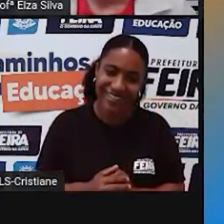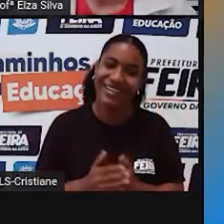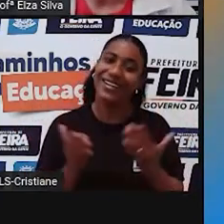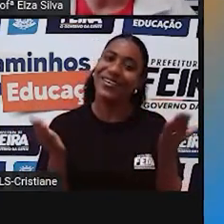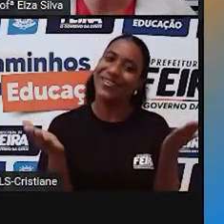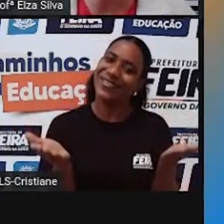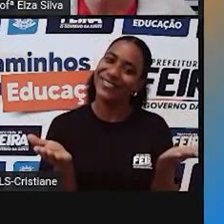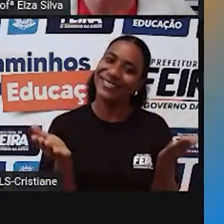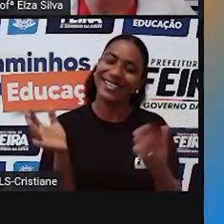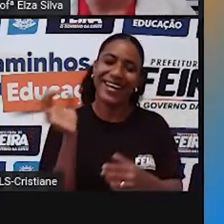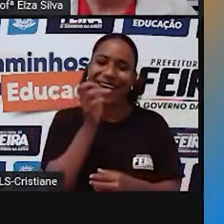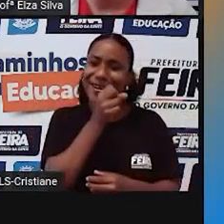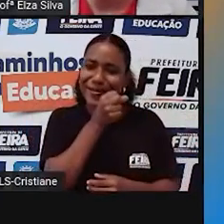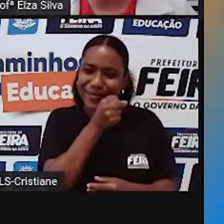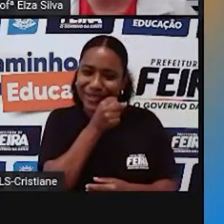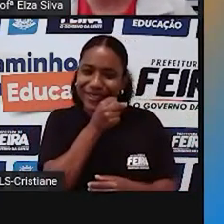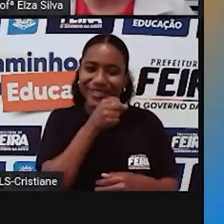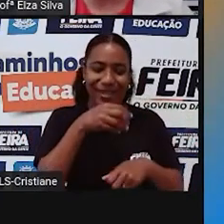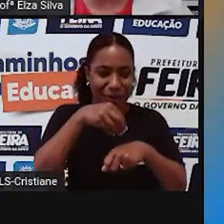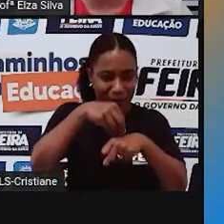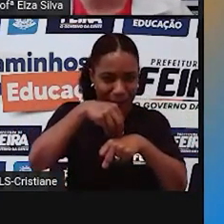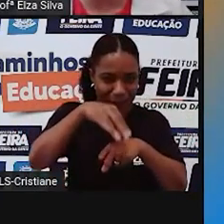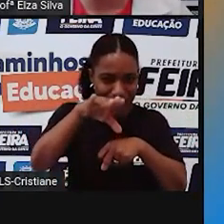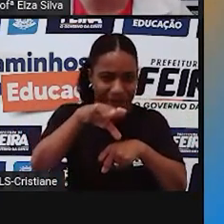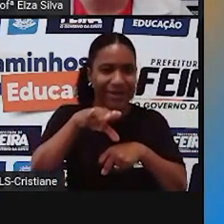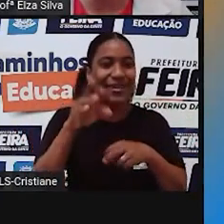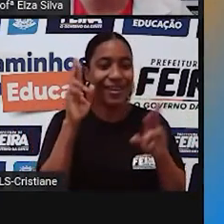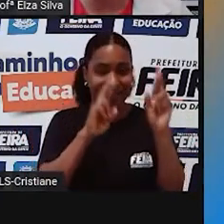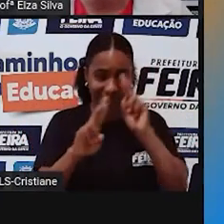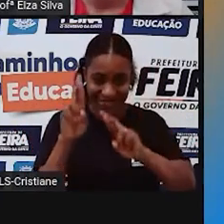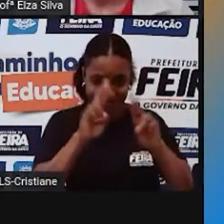hoje. Vim rapidinho, só fazer essa revisão com